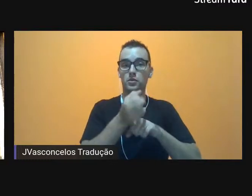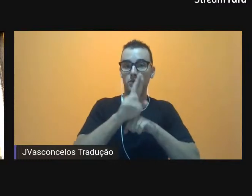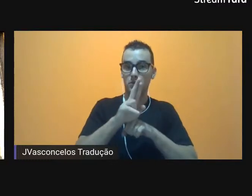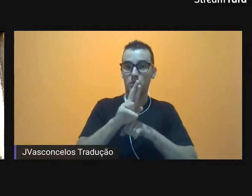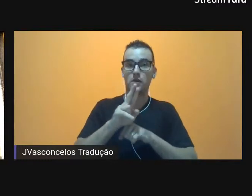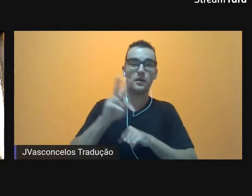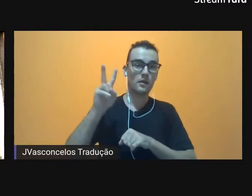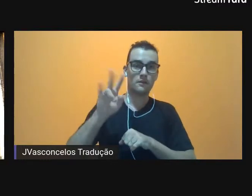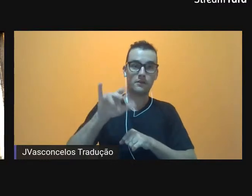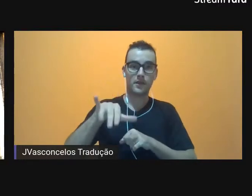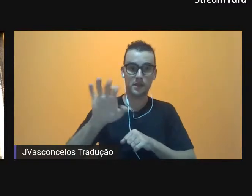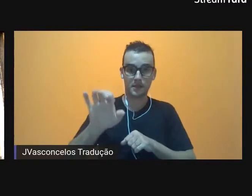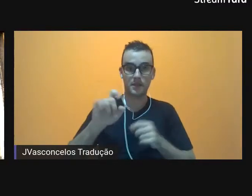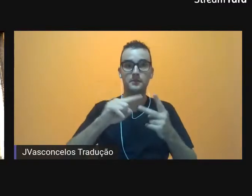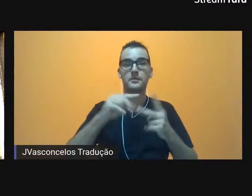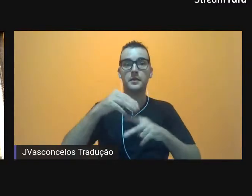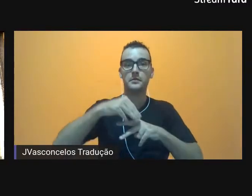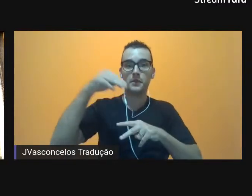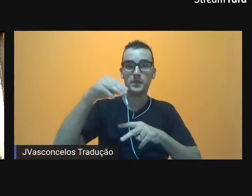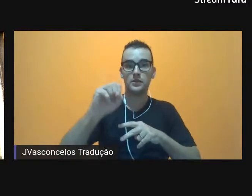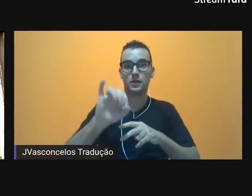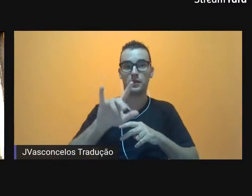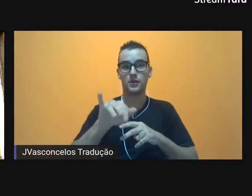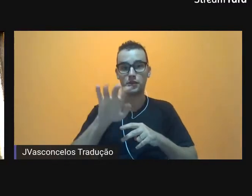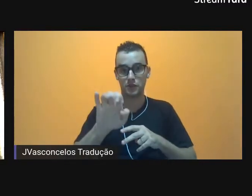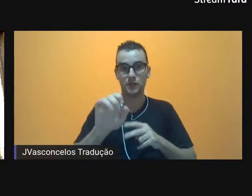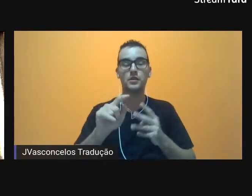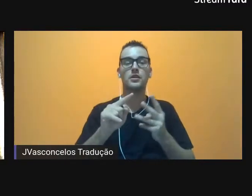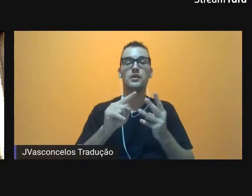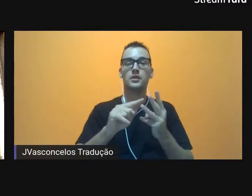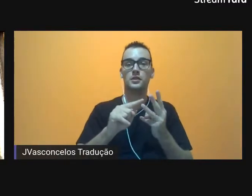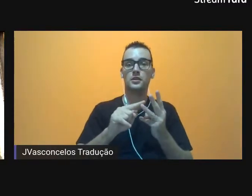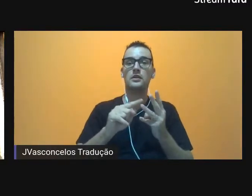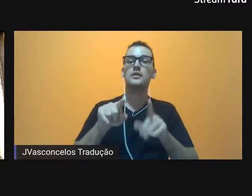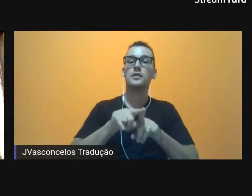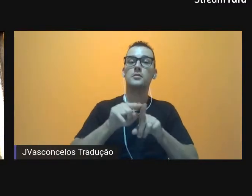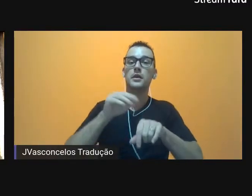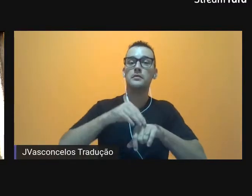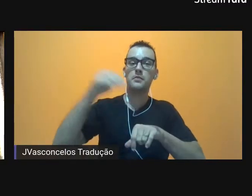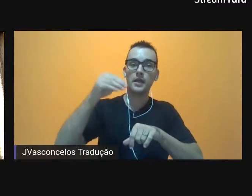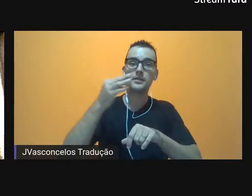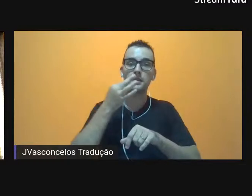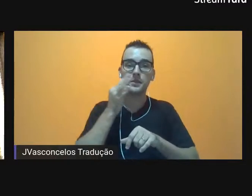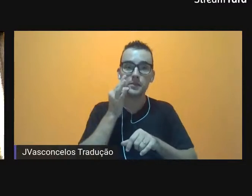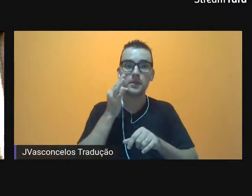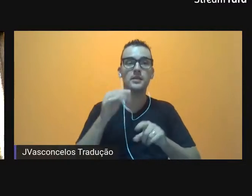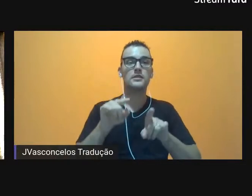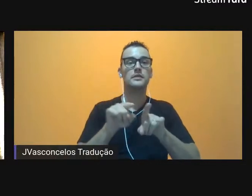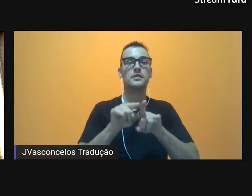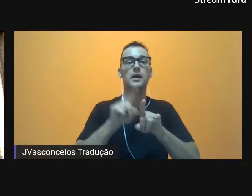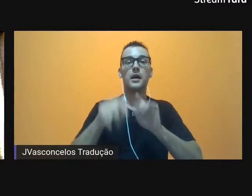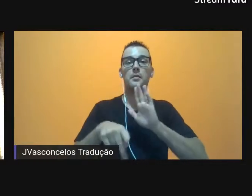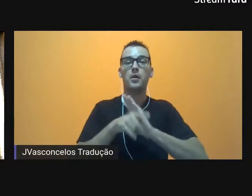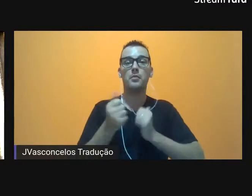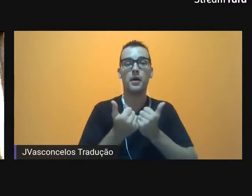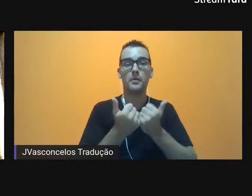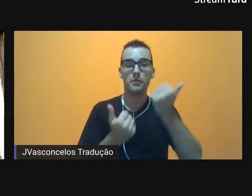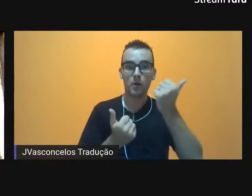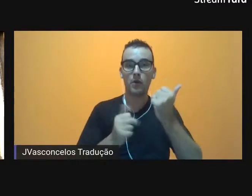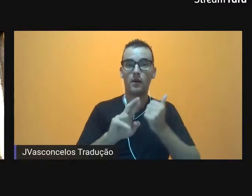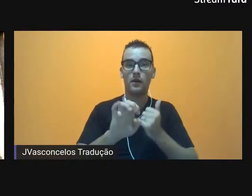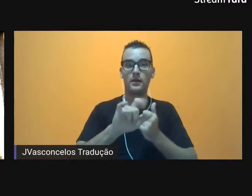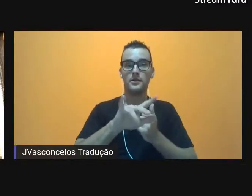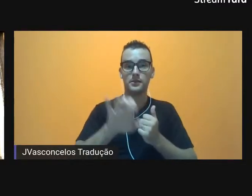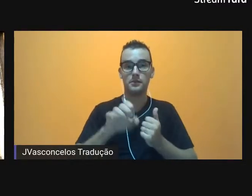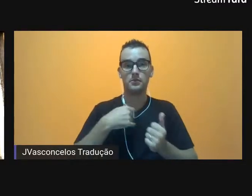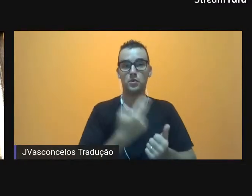mestre Solange Bittencourt e a mestre Tamires Amaral, com o apoio da Realize Estratégias Inclusivas. Meu nome é Vitória Queiroz,